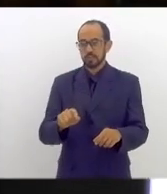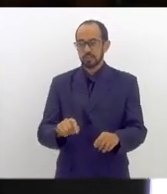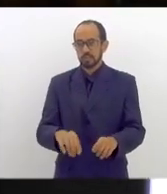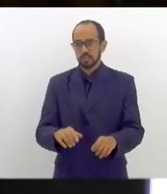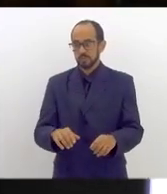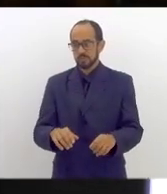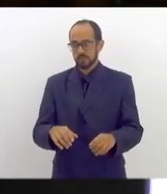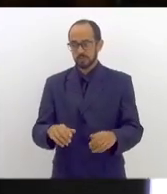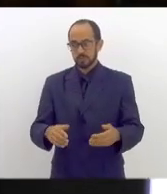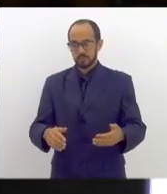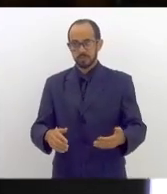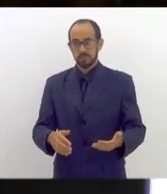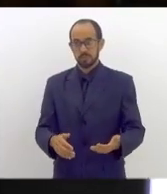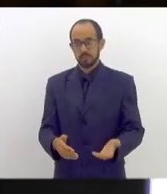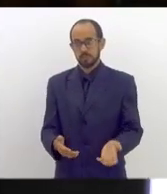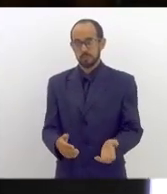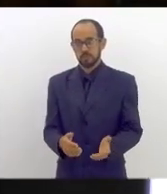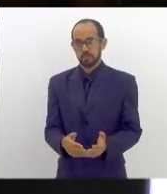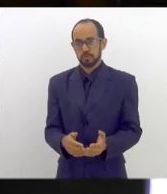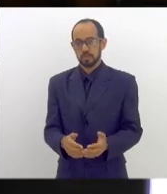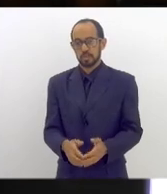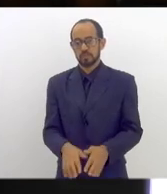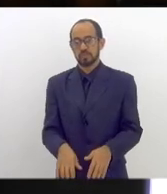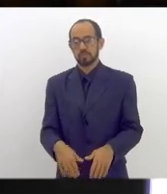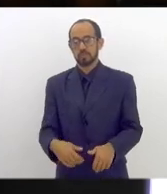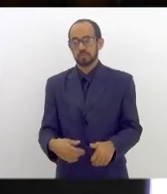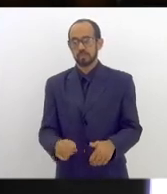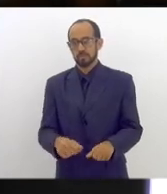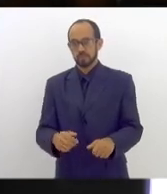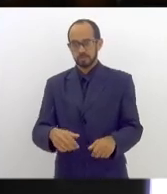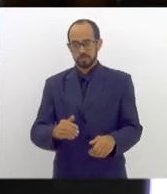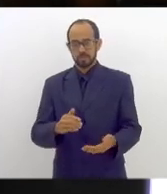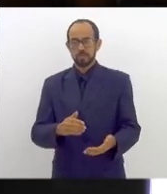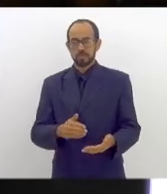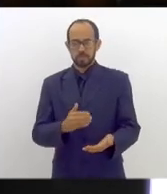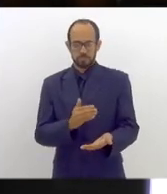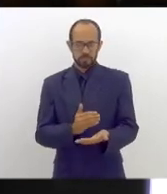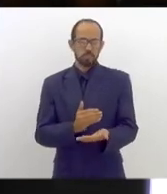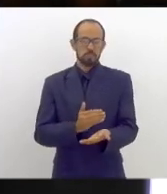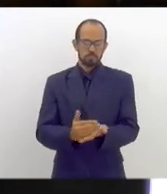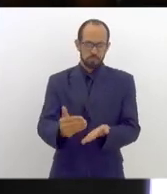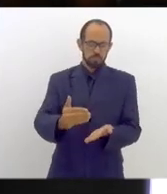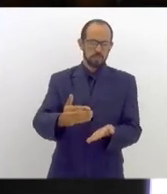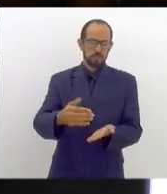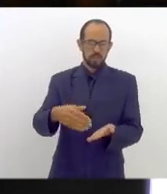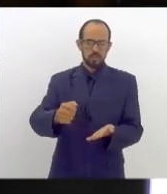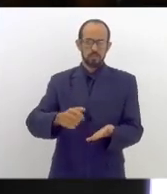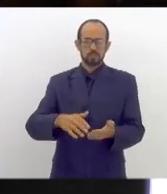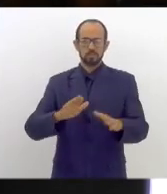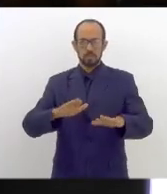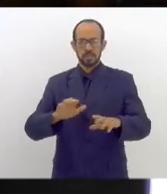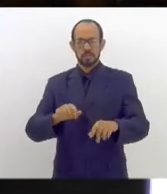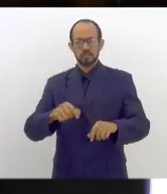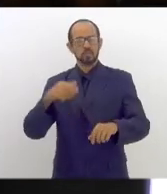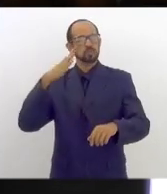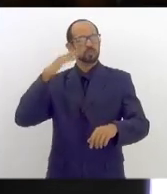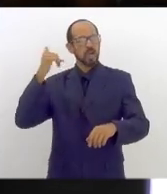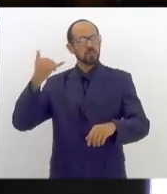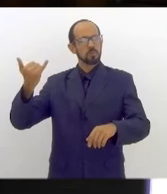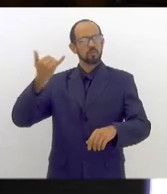dizendo que embora já tenha passado do meio-dia uma vez um sábio me disse